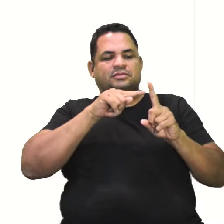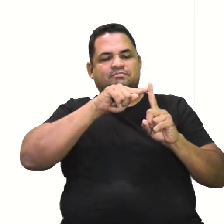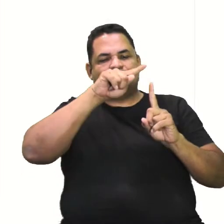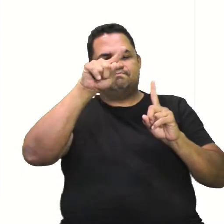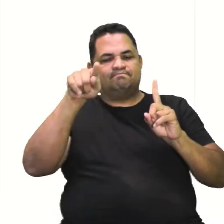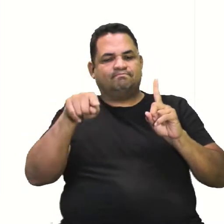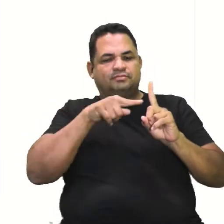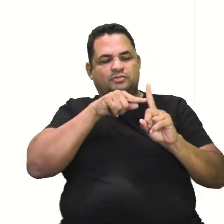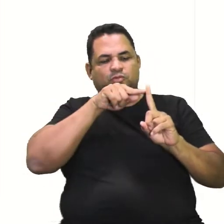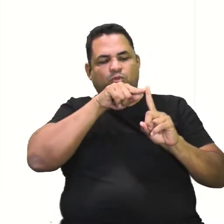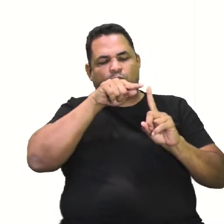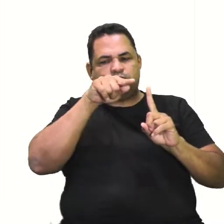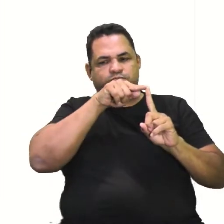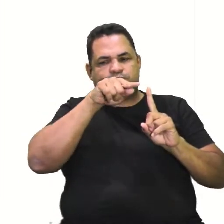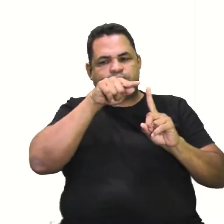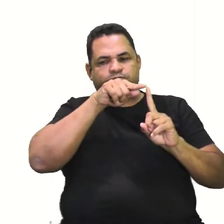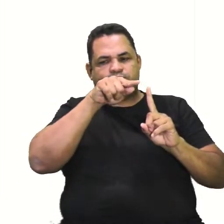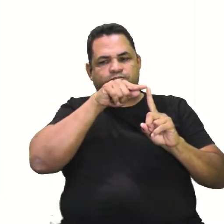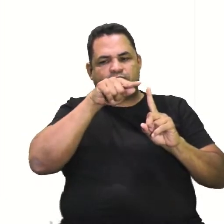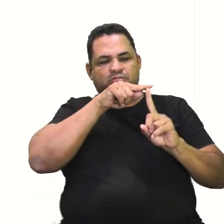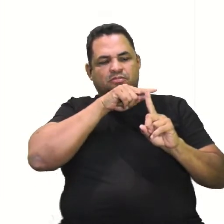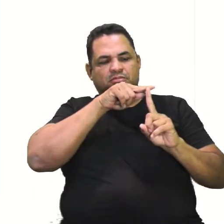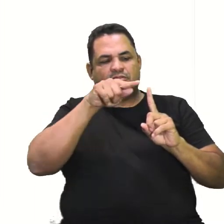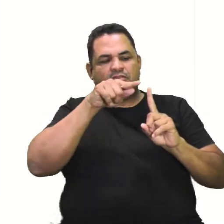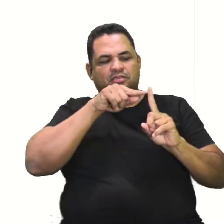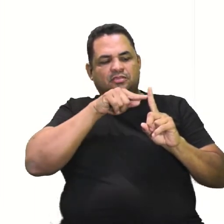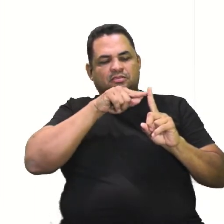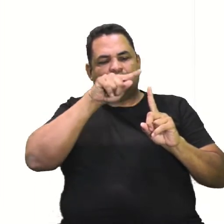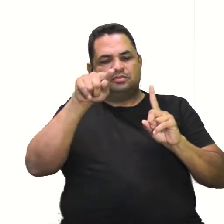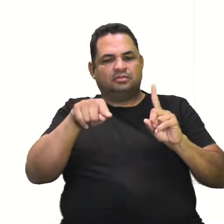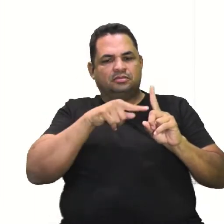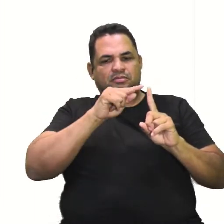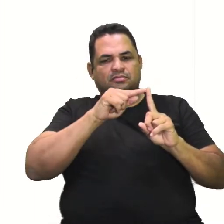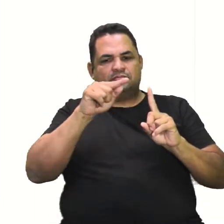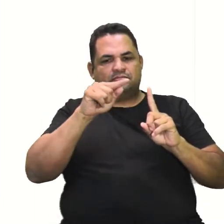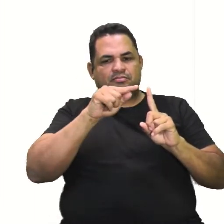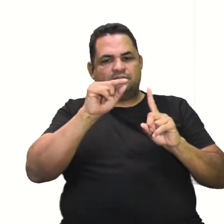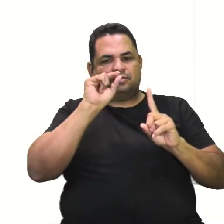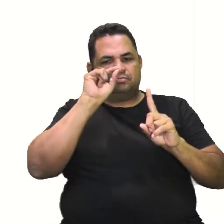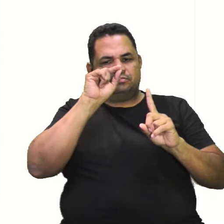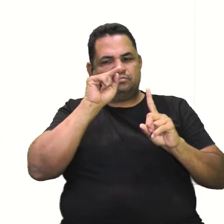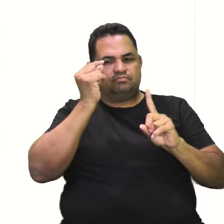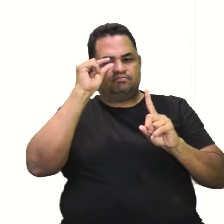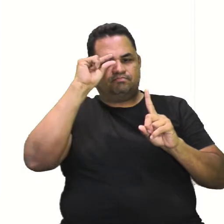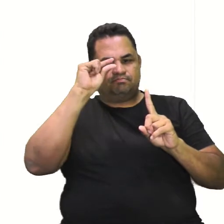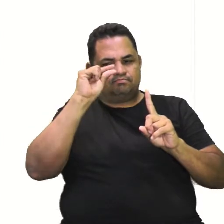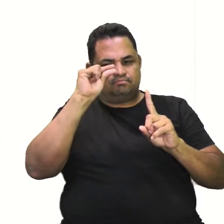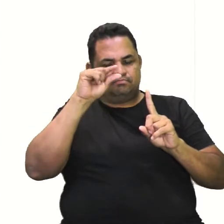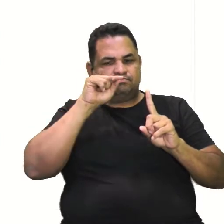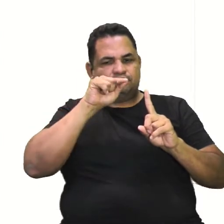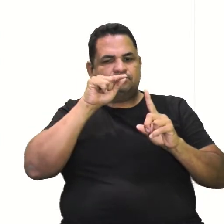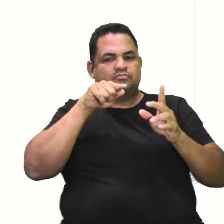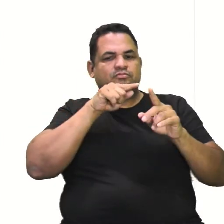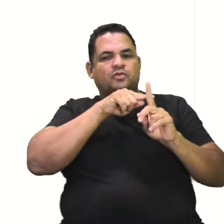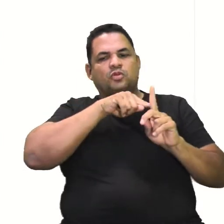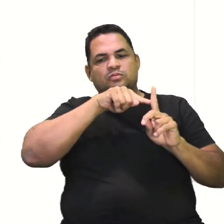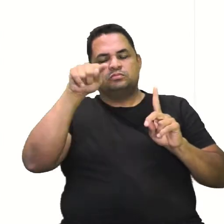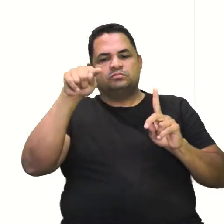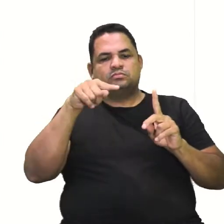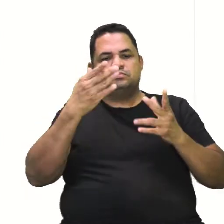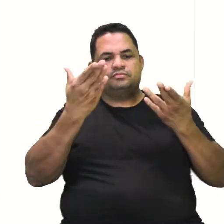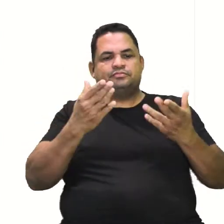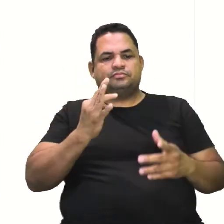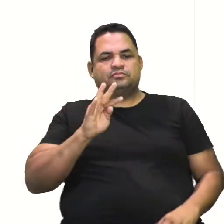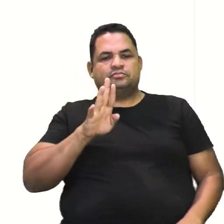passou tangenciando aqui, né? Saída pela tangente, então não tocou no beicinho de pulga aqui, só triscou e já passou.